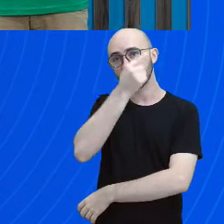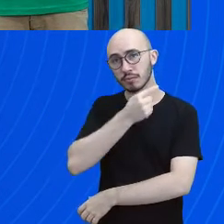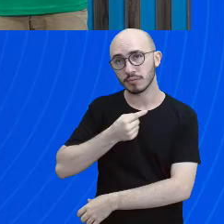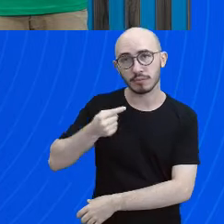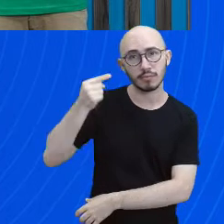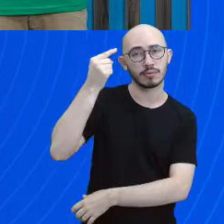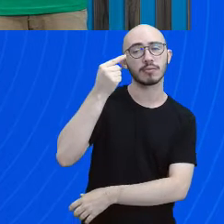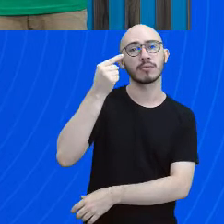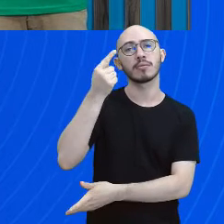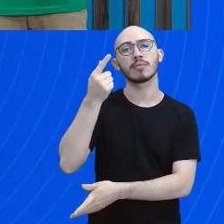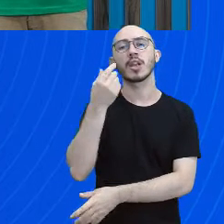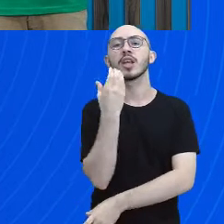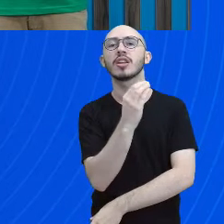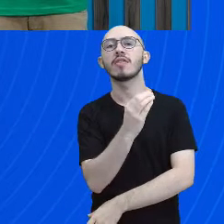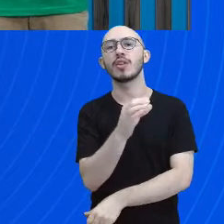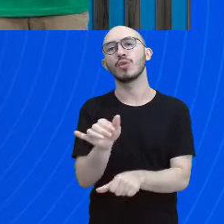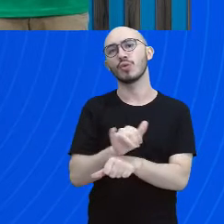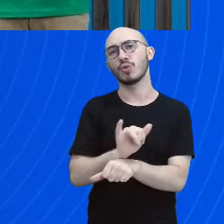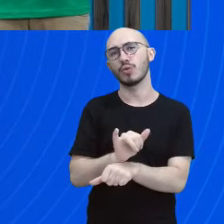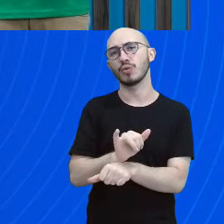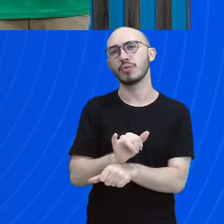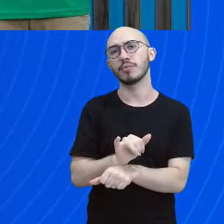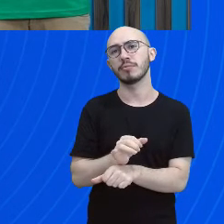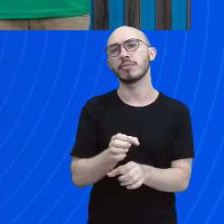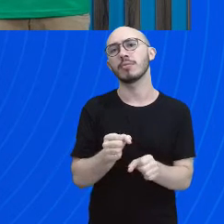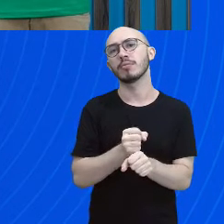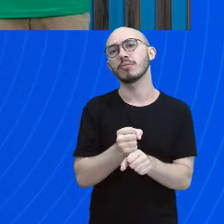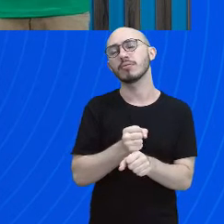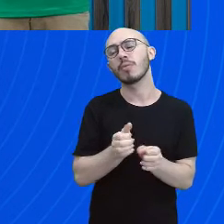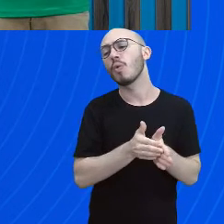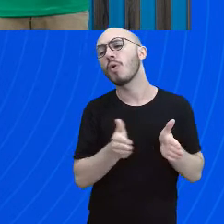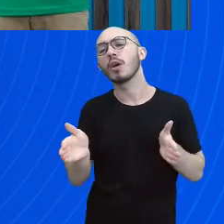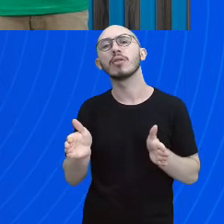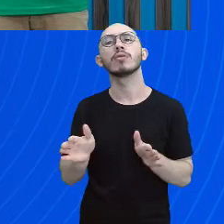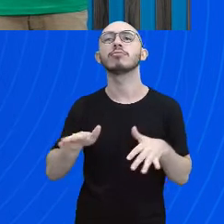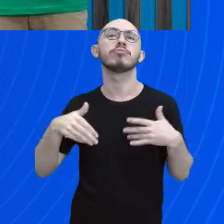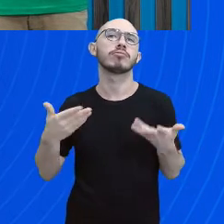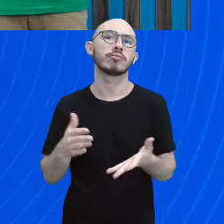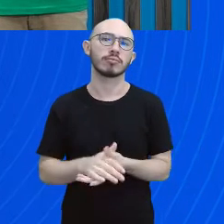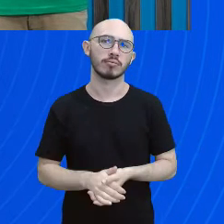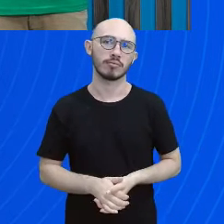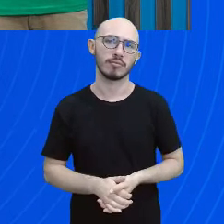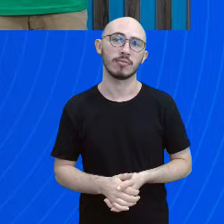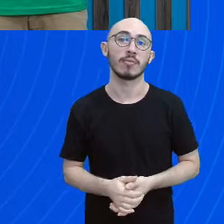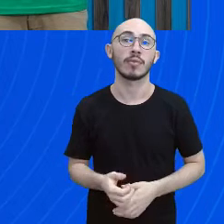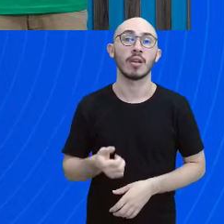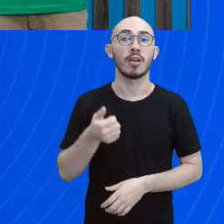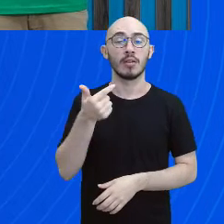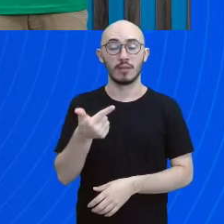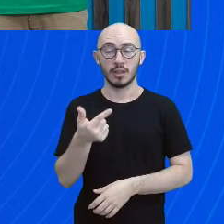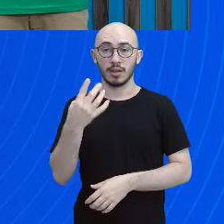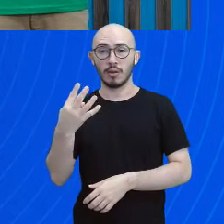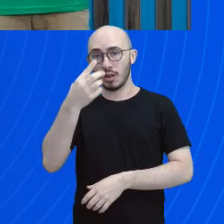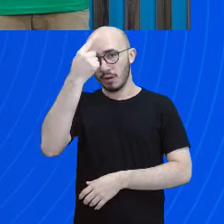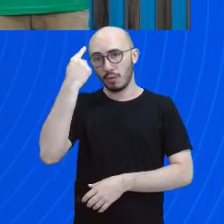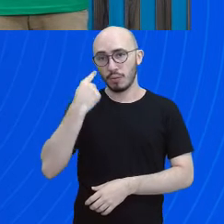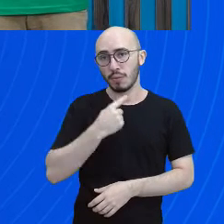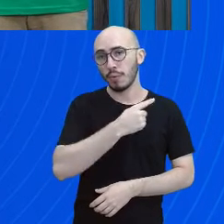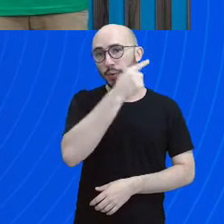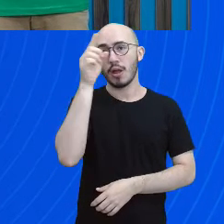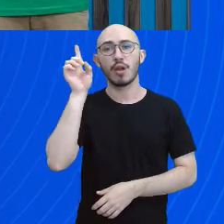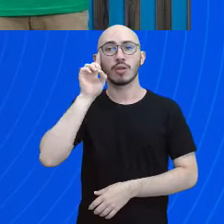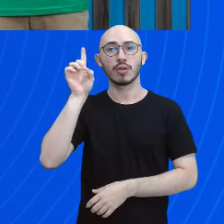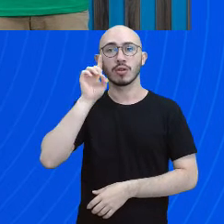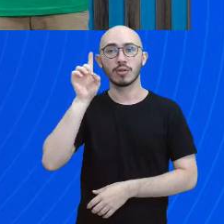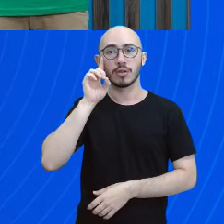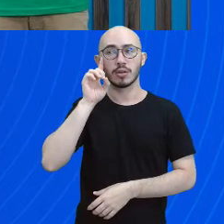por ano? Então, a gente pode fazer o seguinte cálculo, né? Ou seja, 24 horas por dia, ou seja, a gente vai tentar